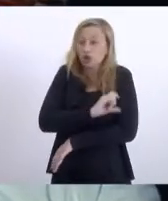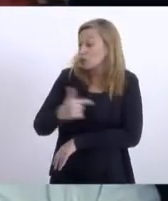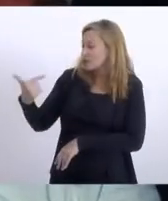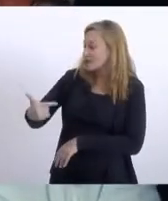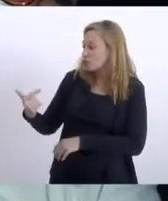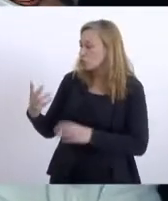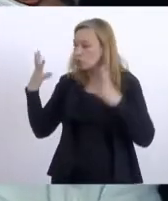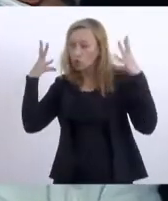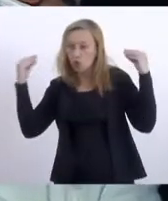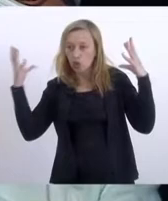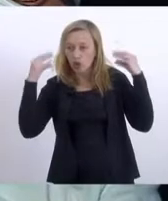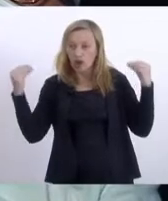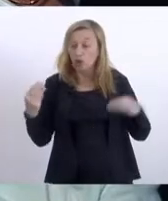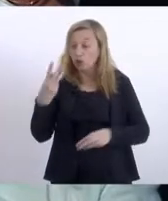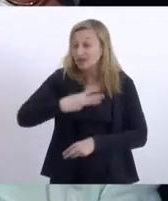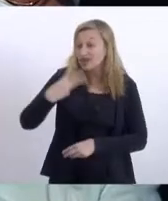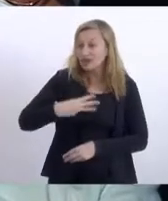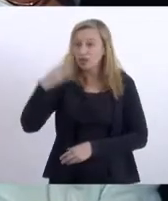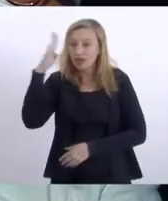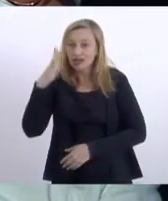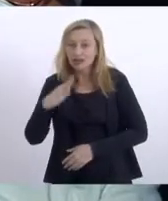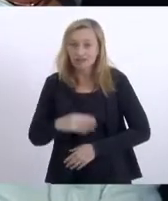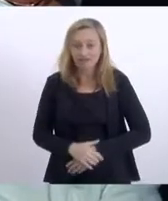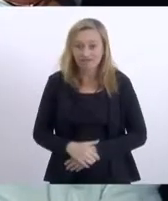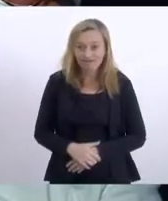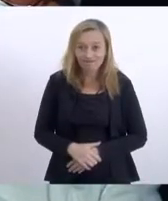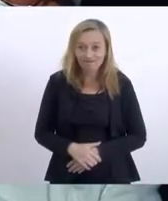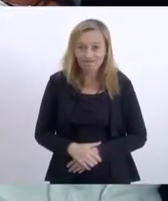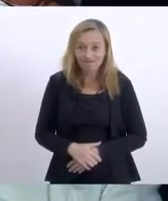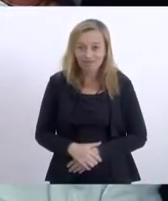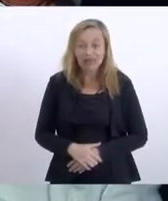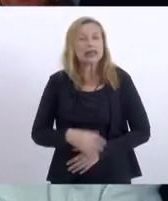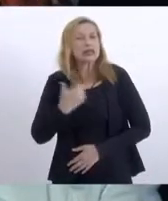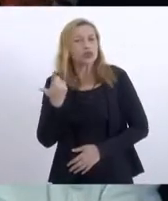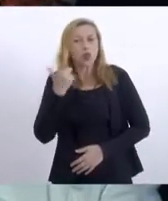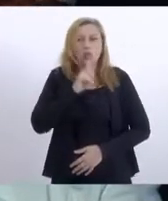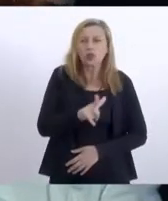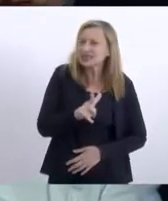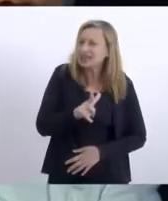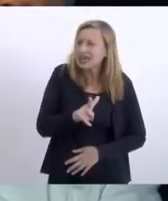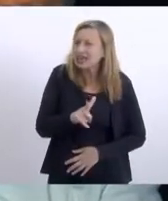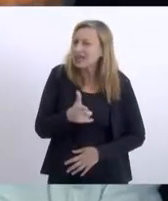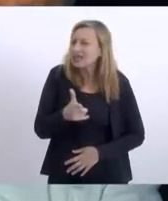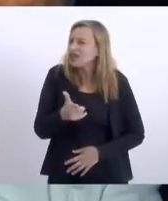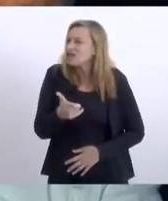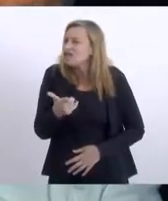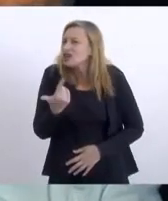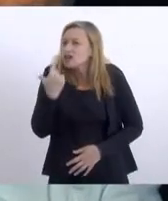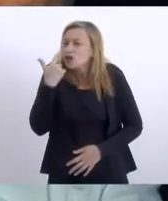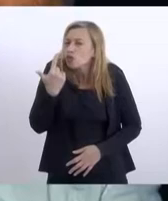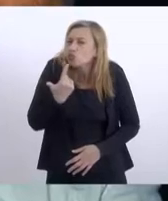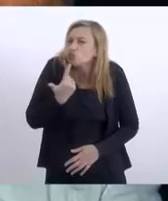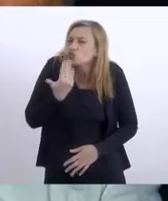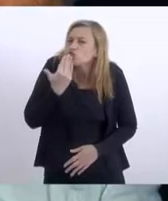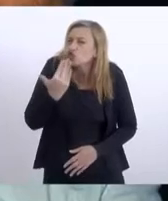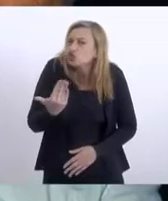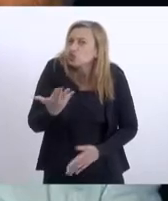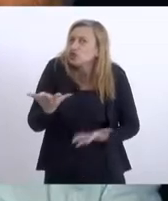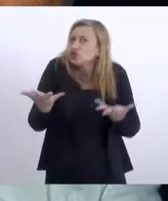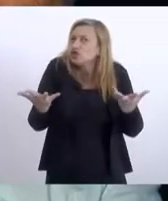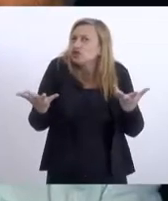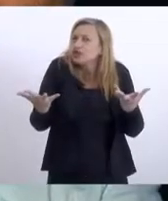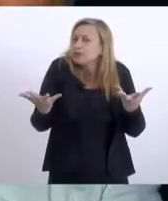Holanda, e o terceiro foi o Brasil. Ora, será que a gente não consegue tirar algum tipo